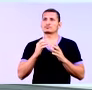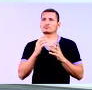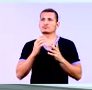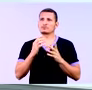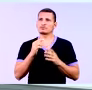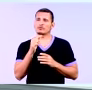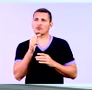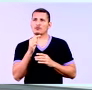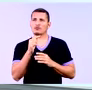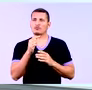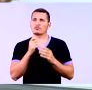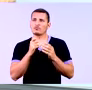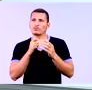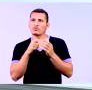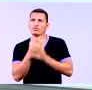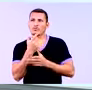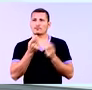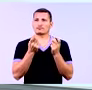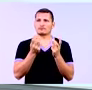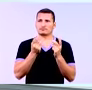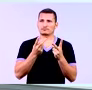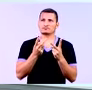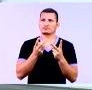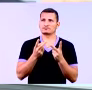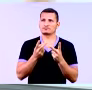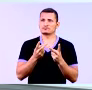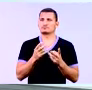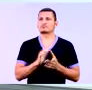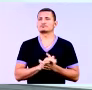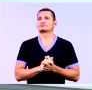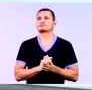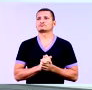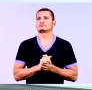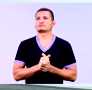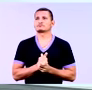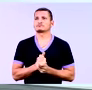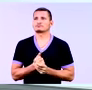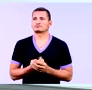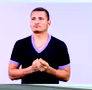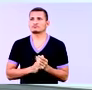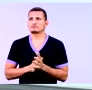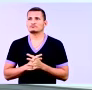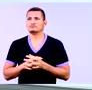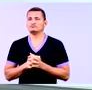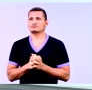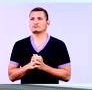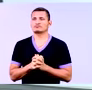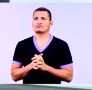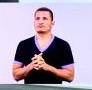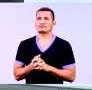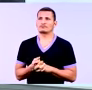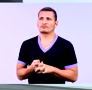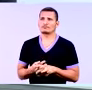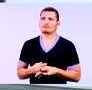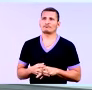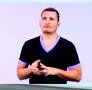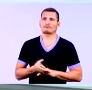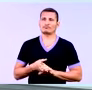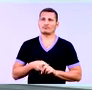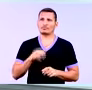aquele procedimento de compra e venda. Né? Compra do lado do cliente e venda do lado da empresa, obviamente. Tá? Por falar nisso, eu já aproveito